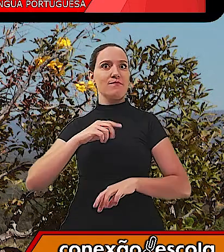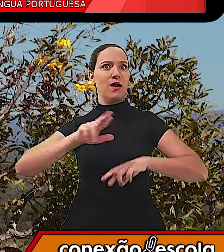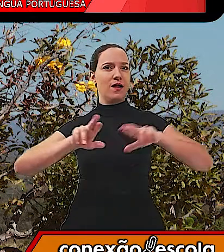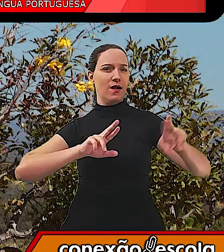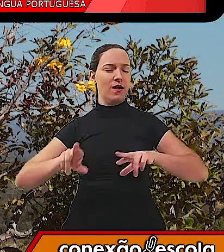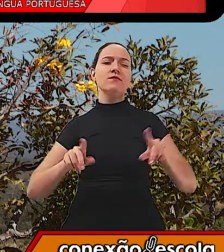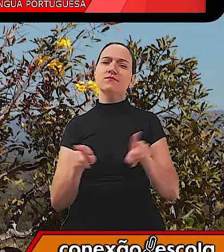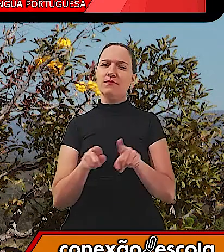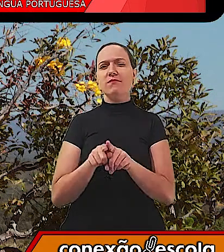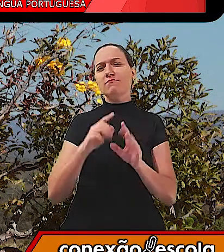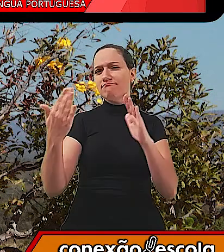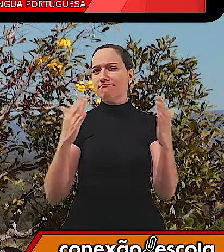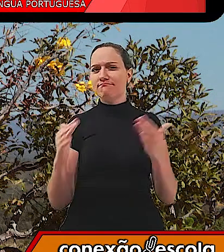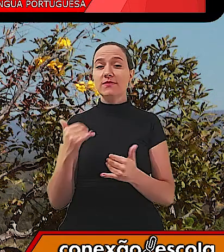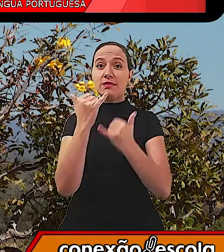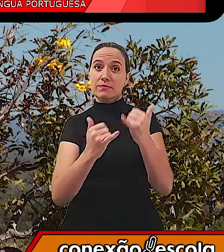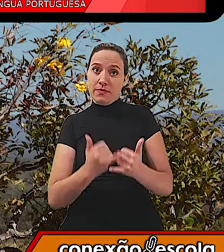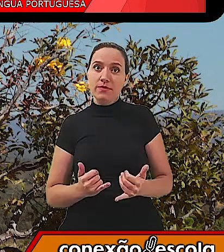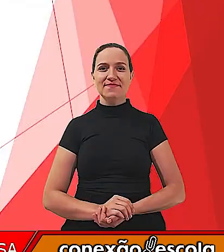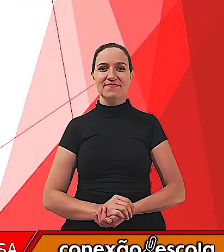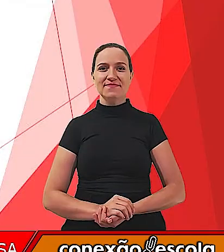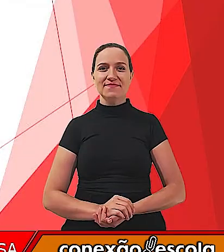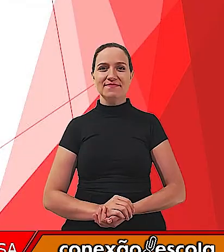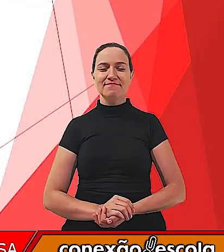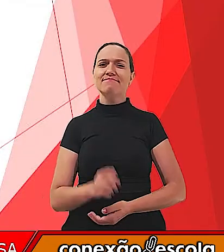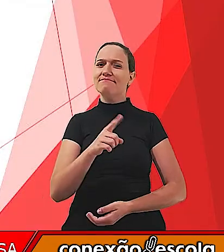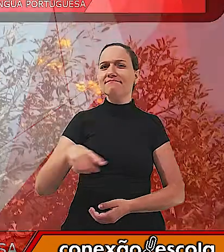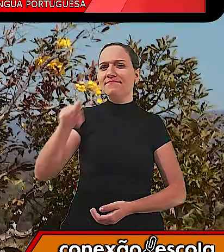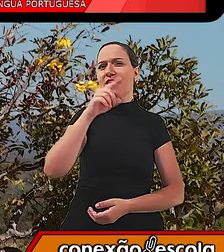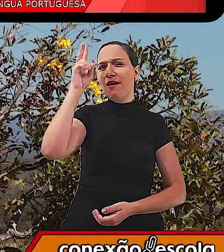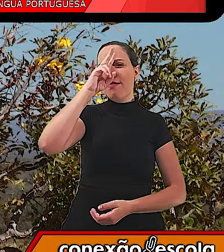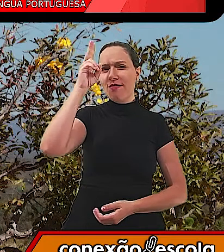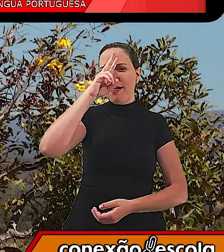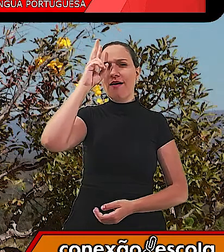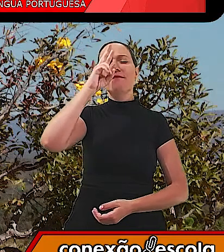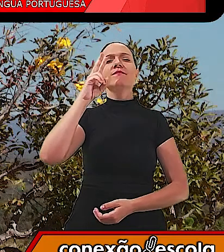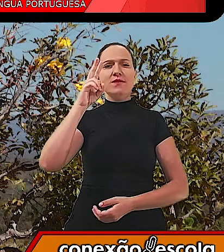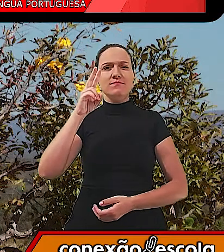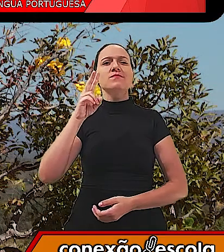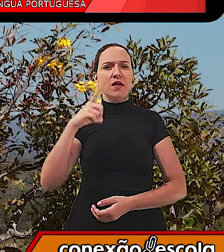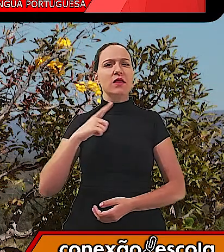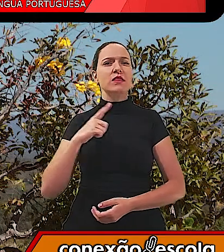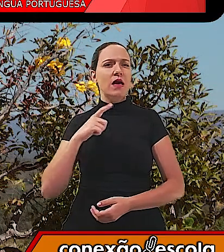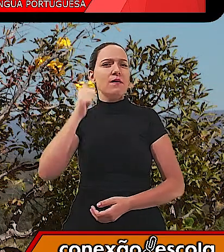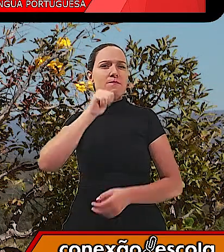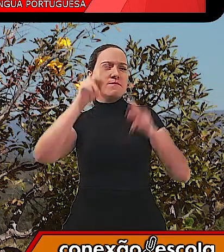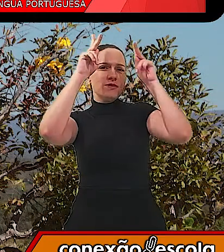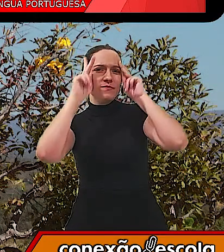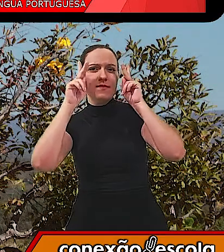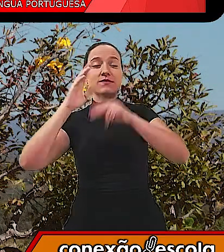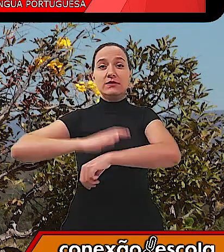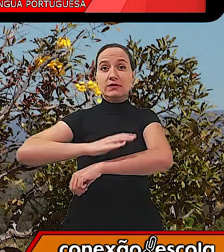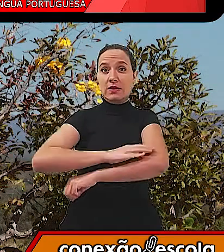e semelhanças entre os contos de fadas. Você se lembra da história do sapo e da princesa? Eu contei